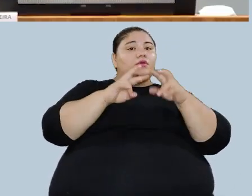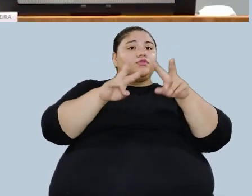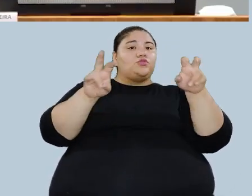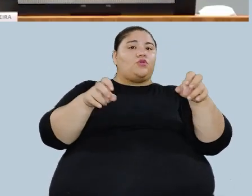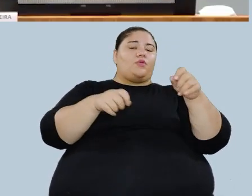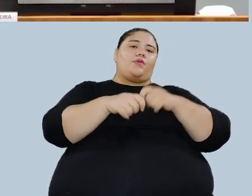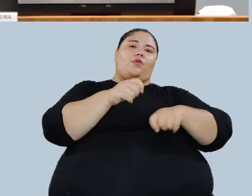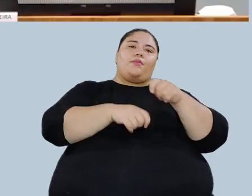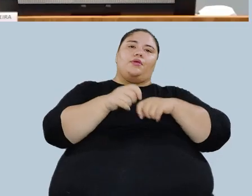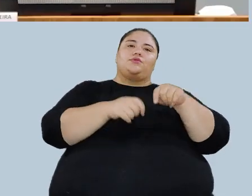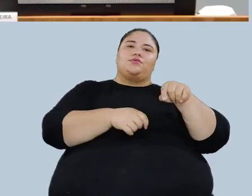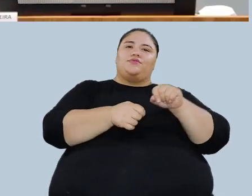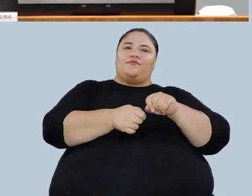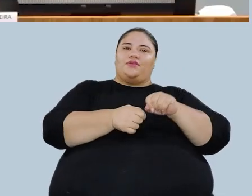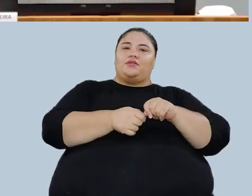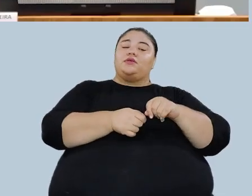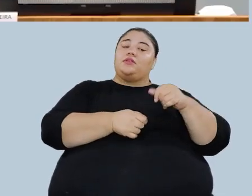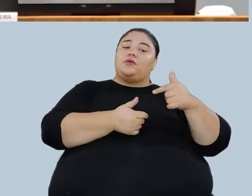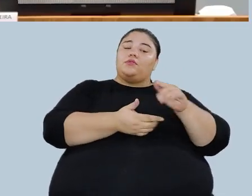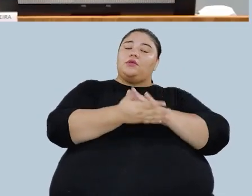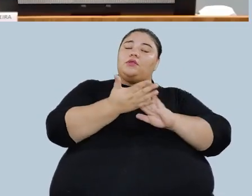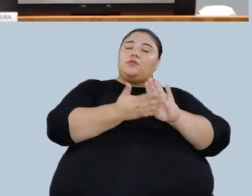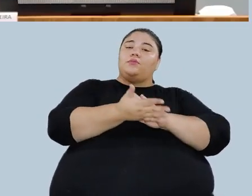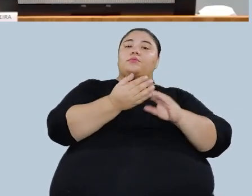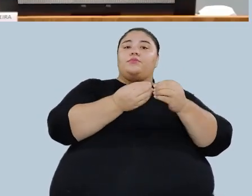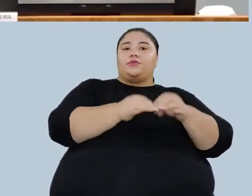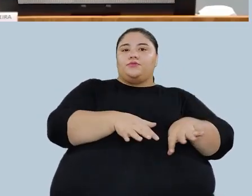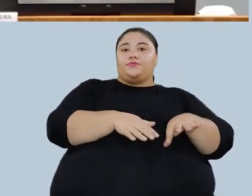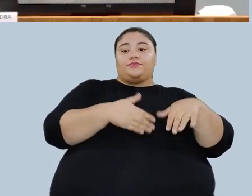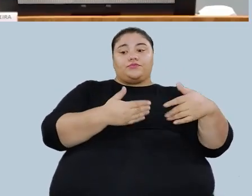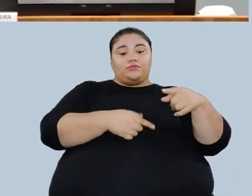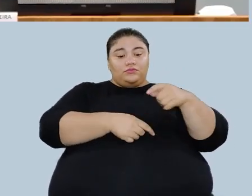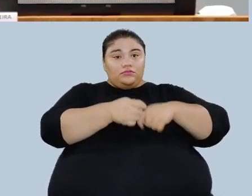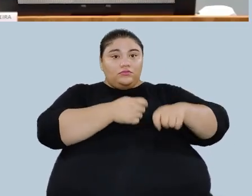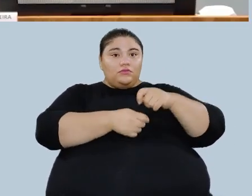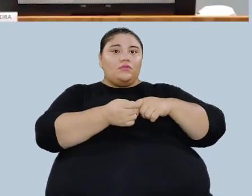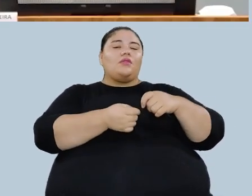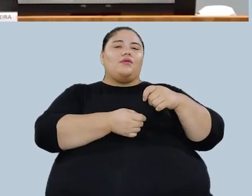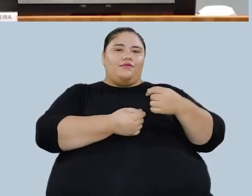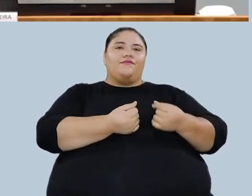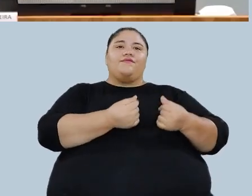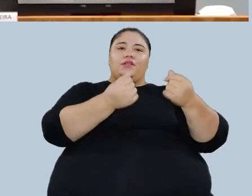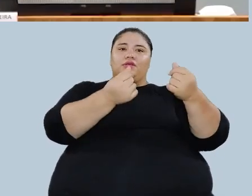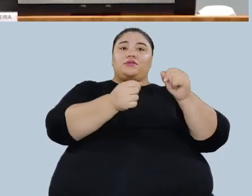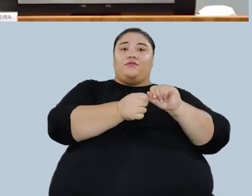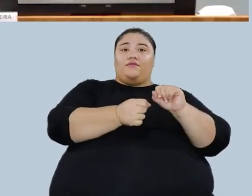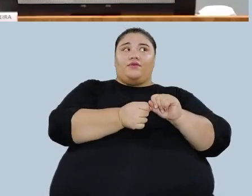operações realizadas, sem prejuízo de um conjunto mínimo. Então, essas operações financeiras que estão sendo